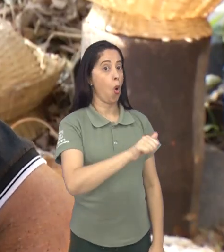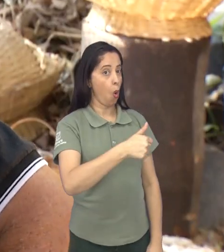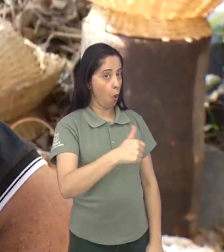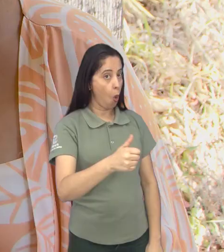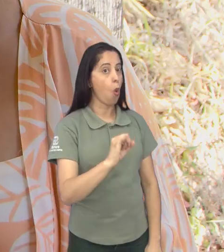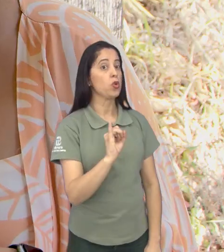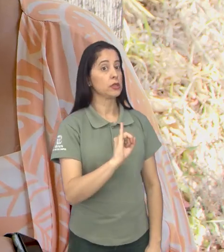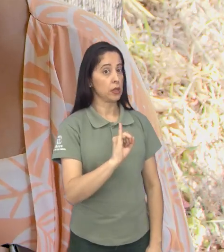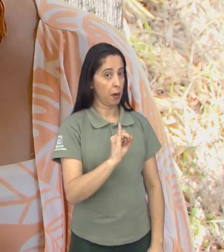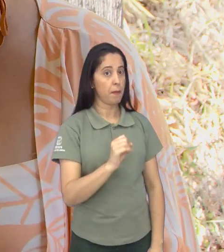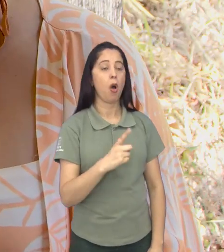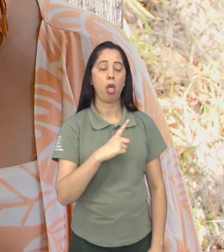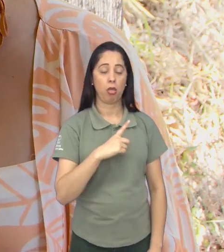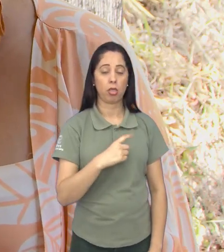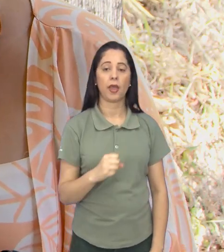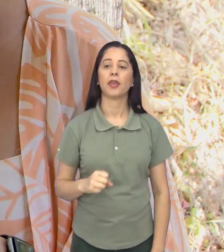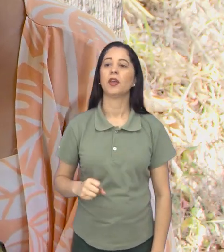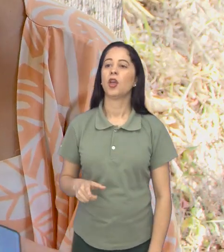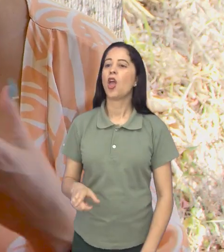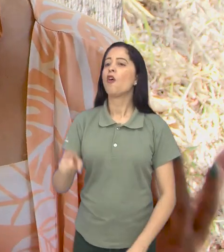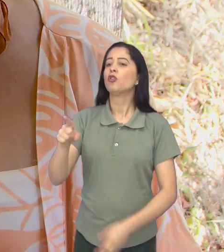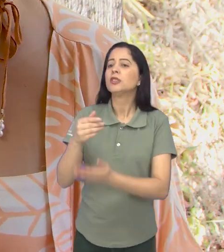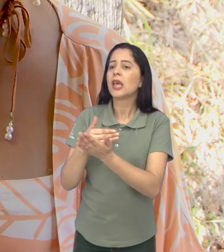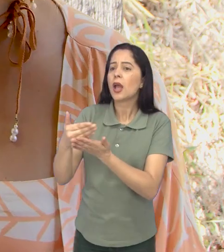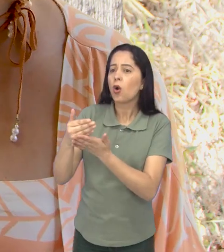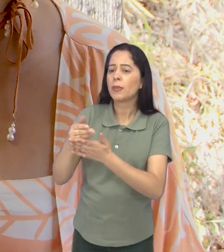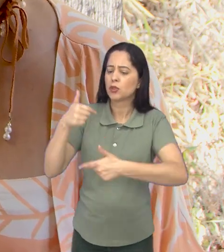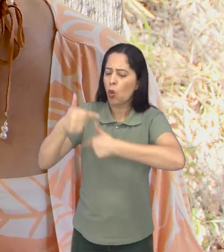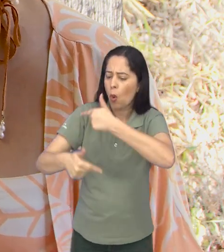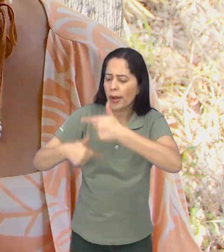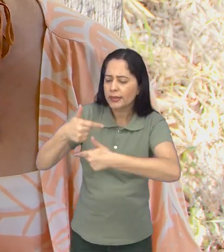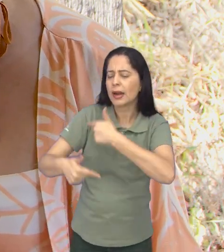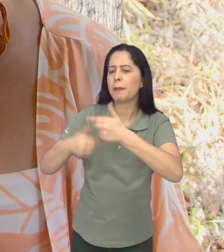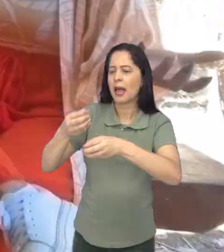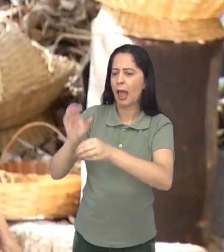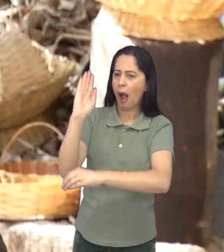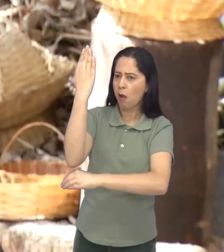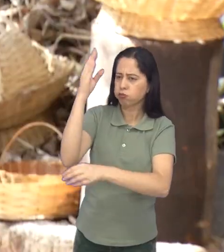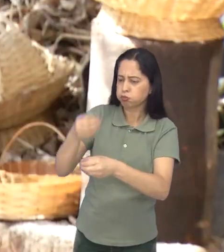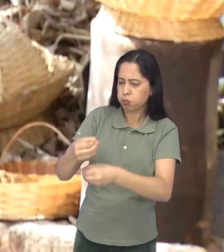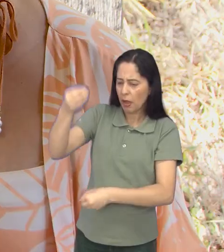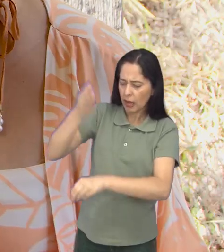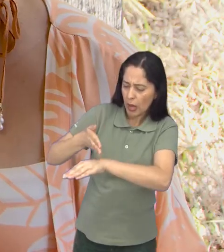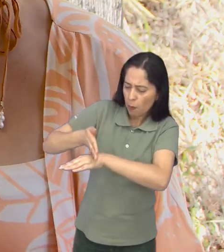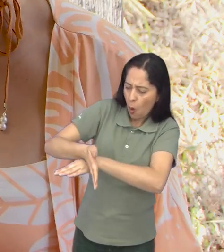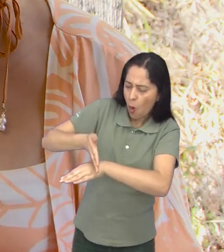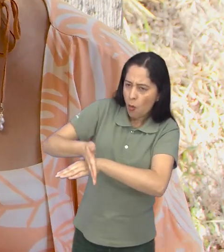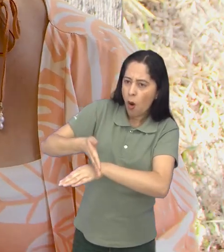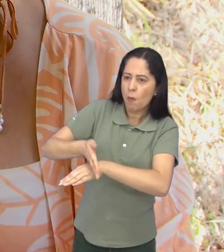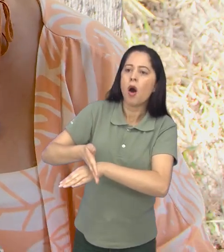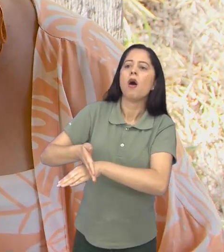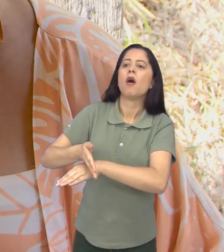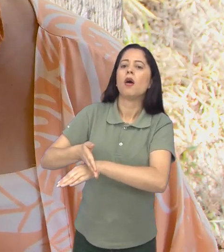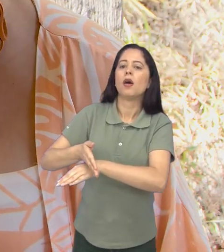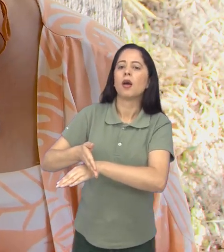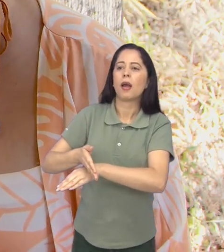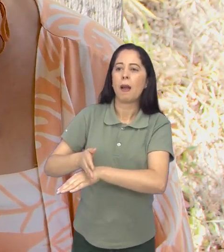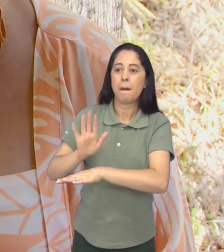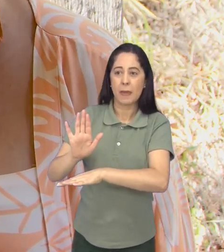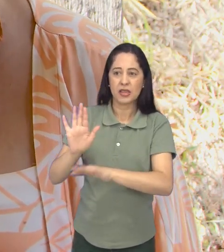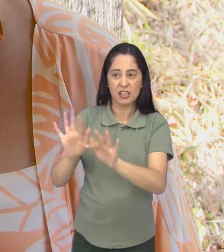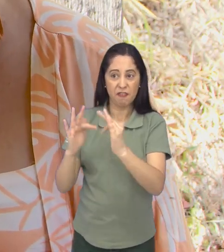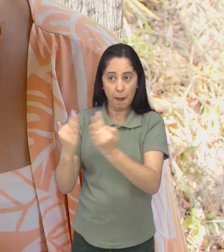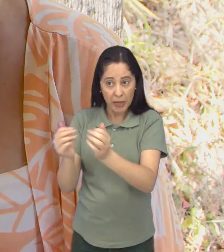São 11. Você começou e a família... Aí, também fez parte